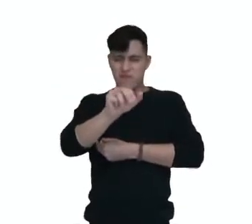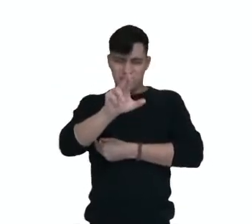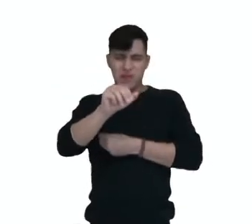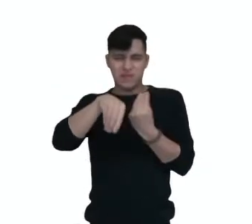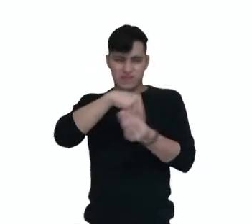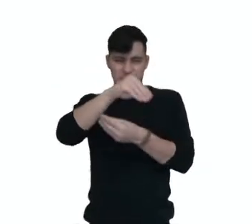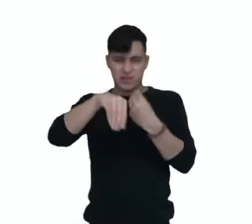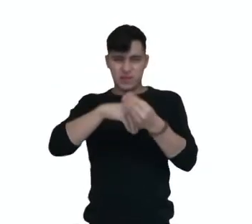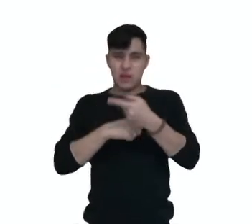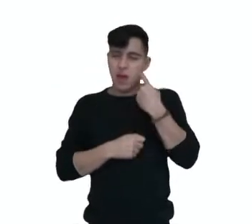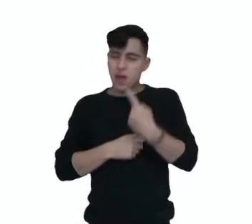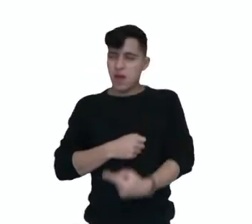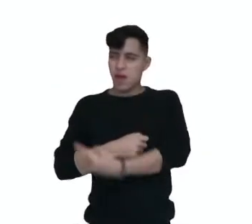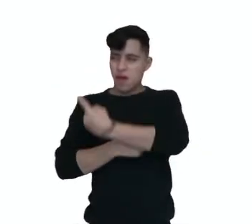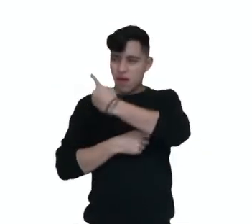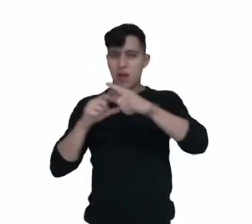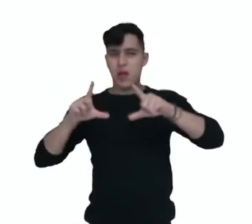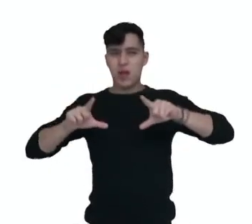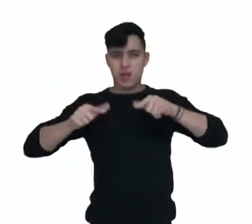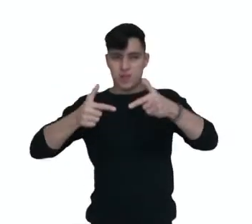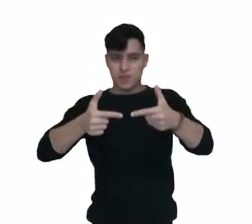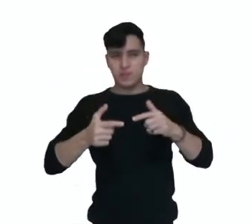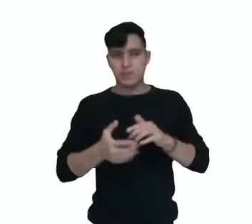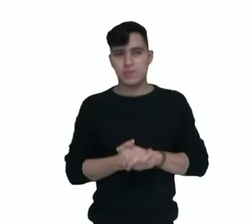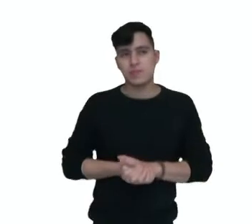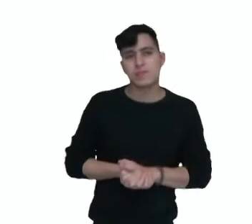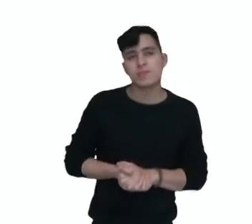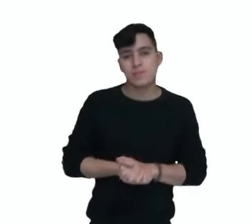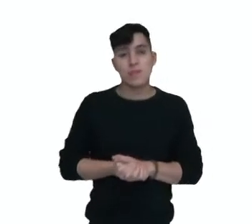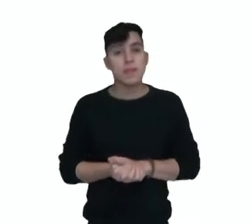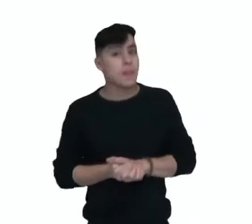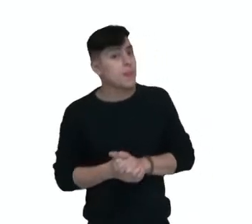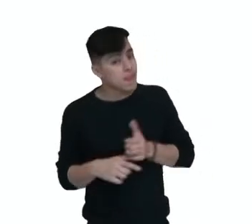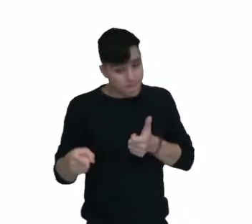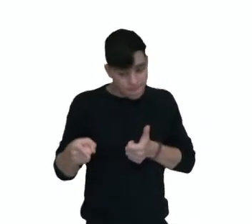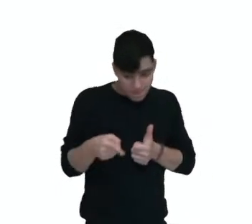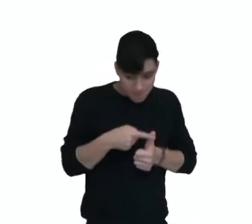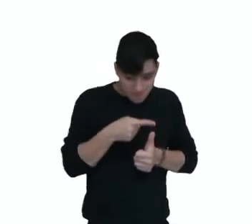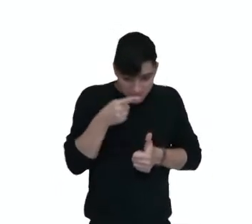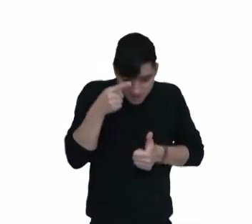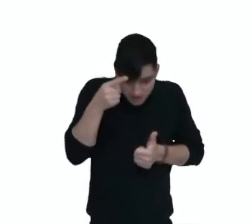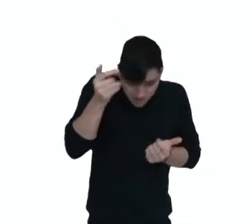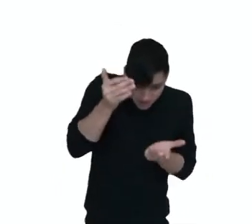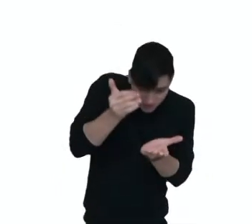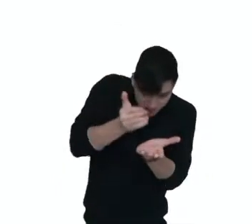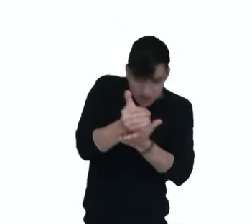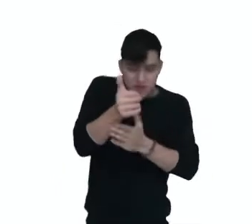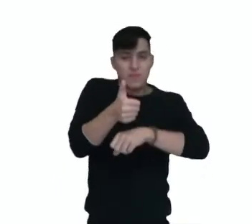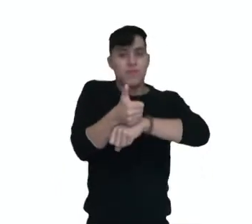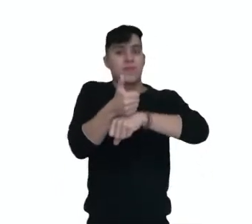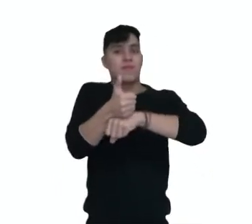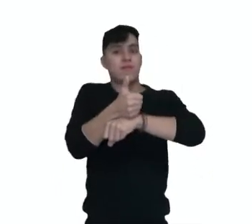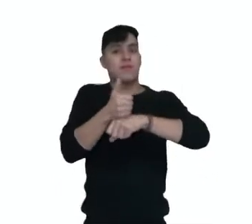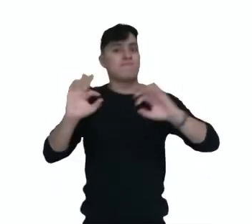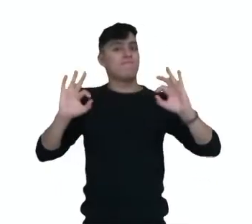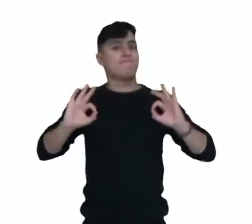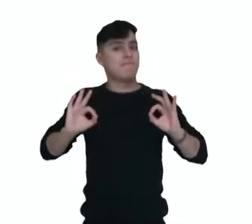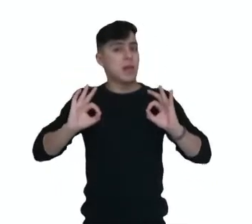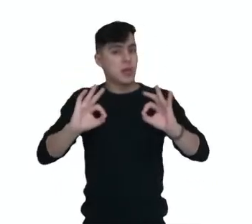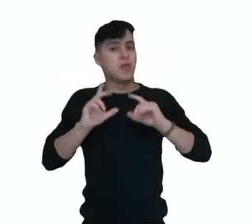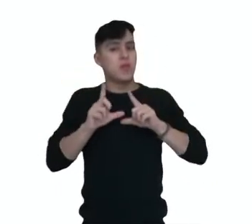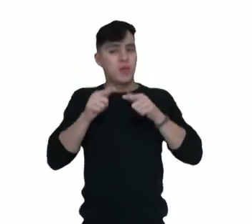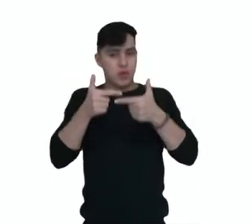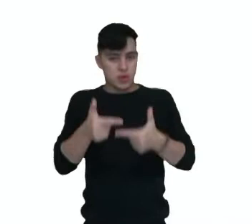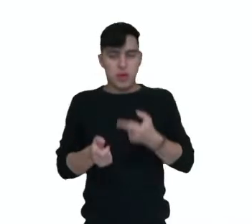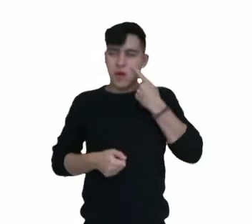temos um gif aqui, ó, de uma luta greco-romana. Foi o primeiro passo para a profissionalização. Então aqui nós temos um